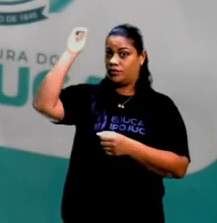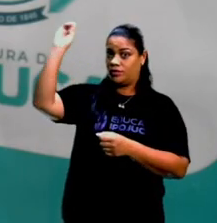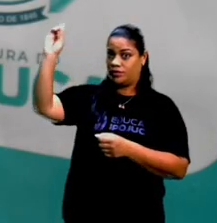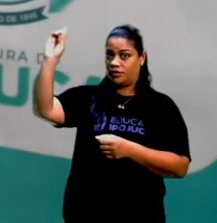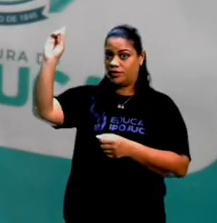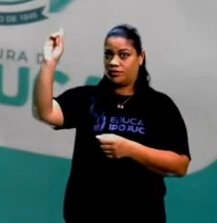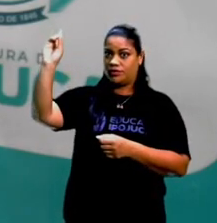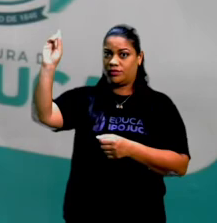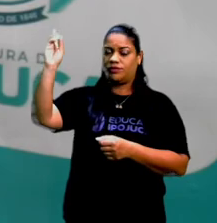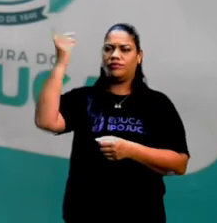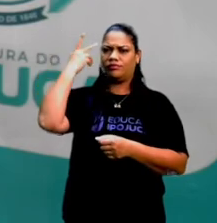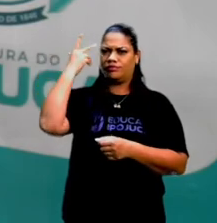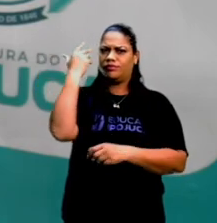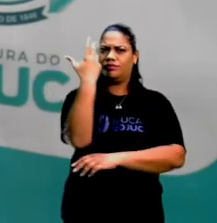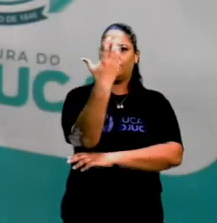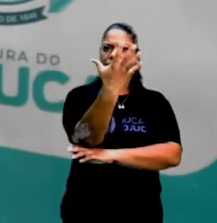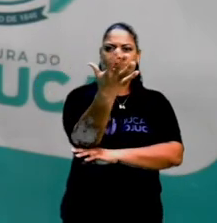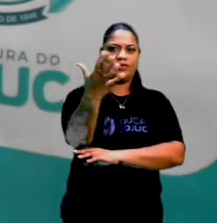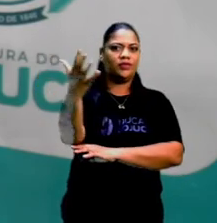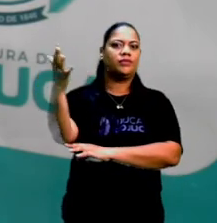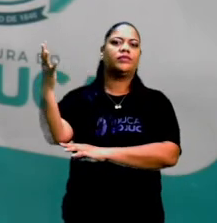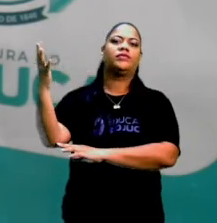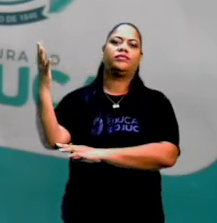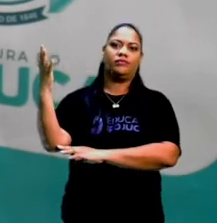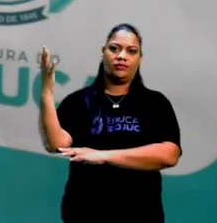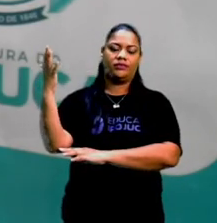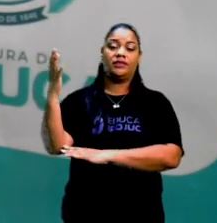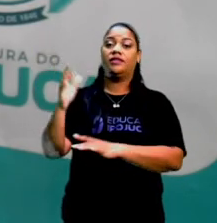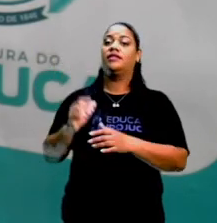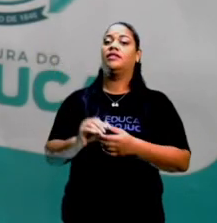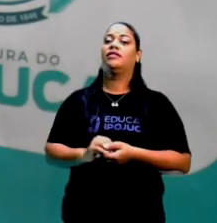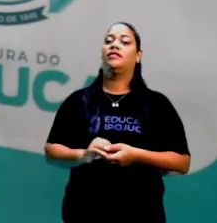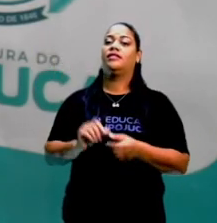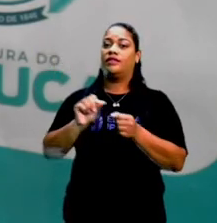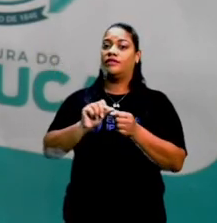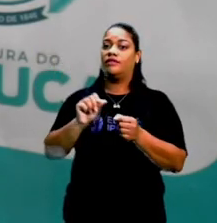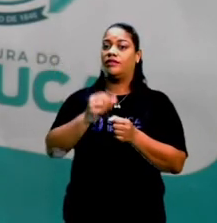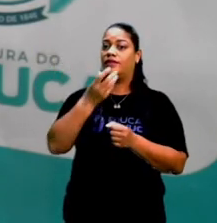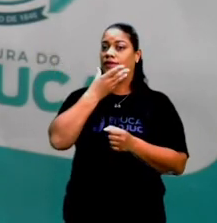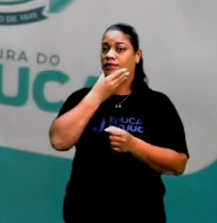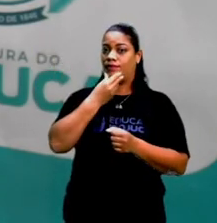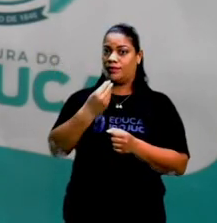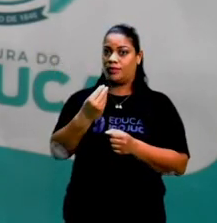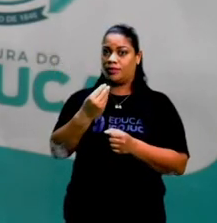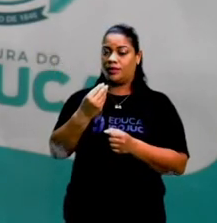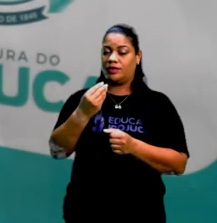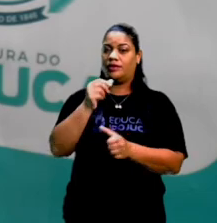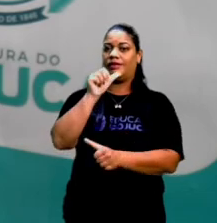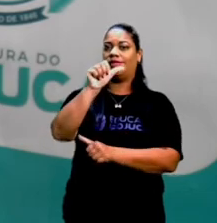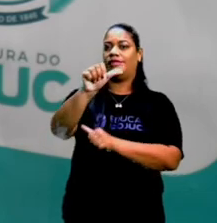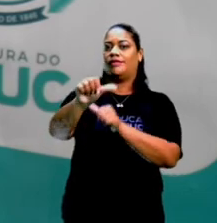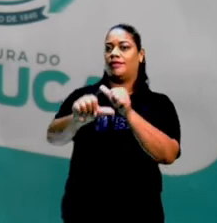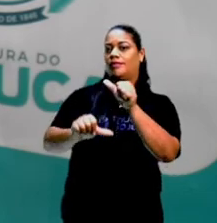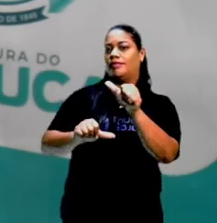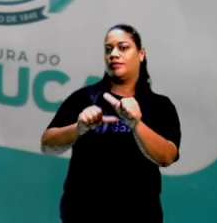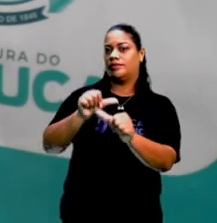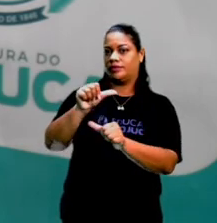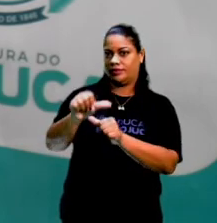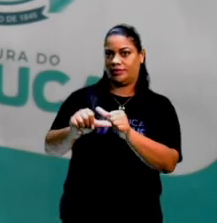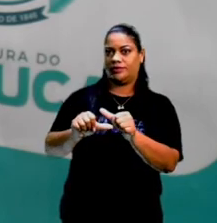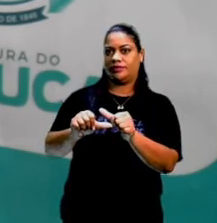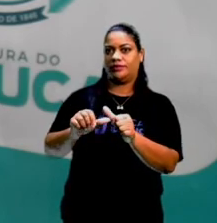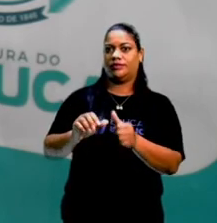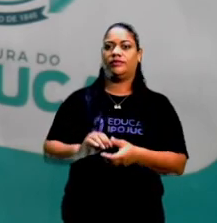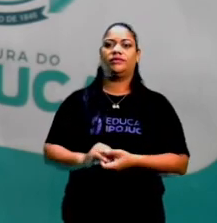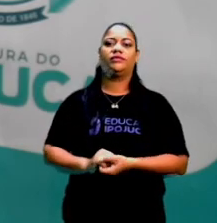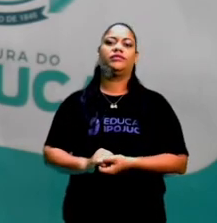ele é natural, certo? Quando ele é construído pelo homem, ele é